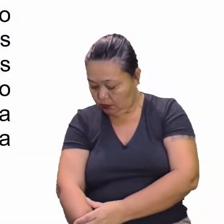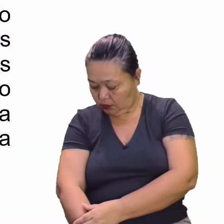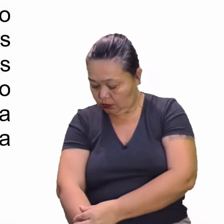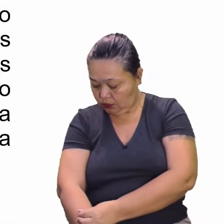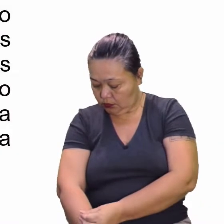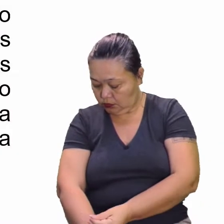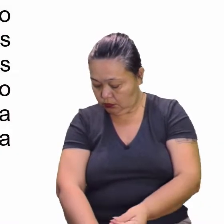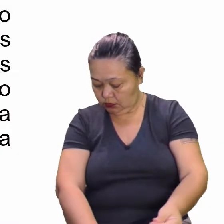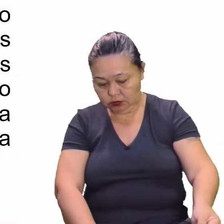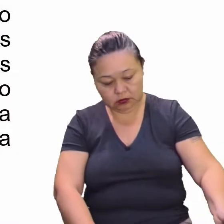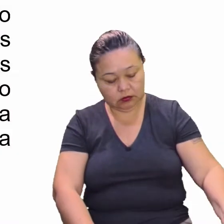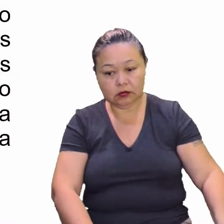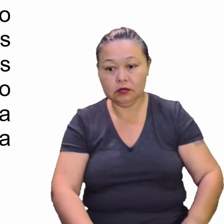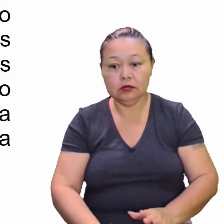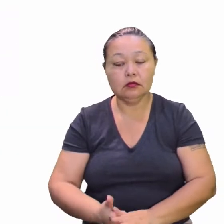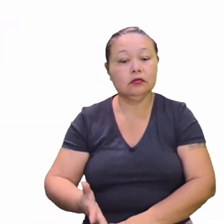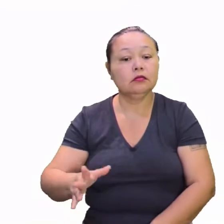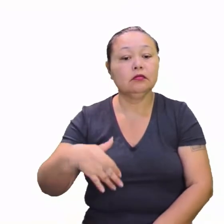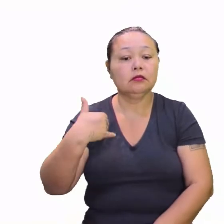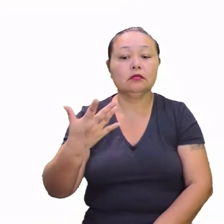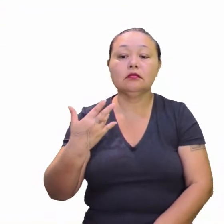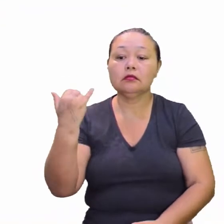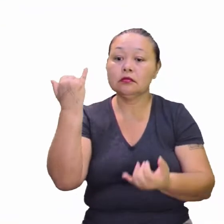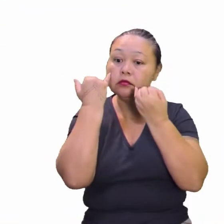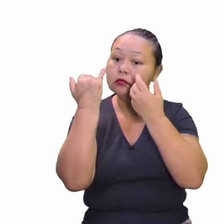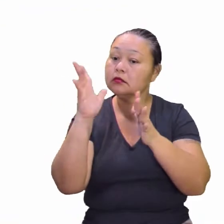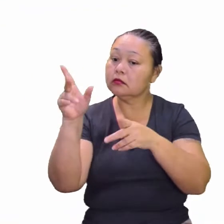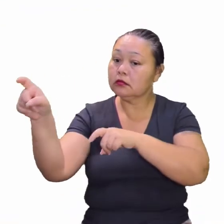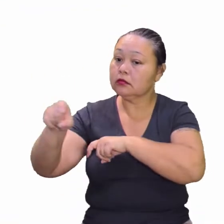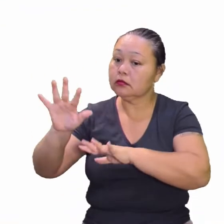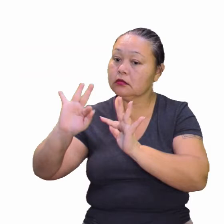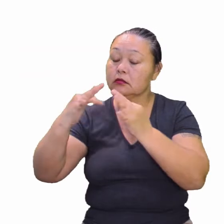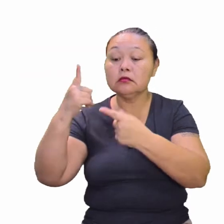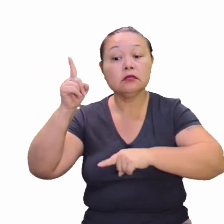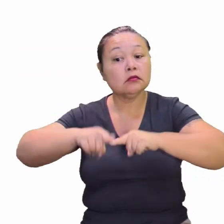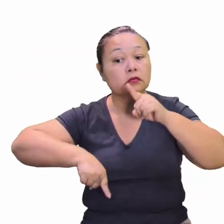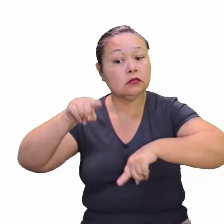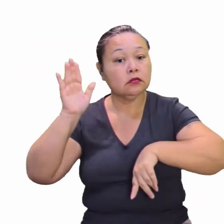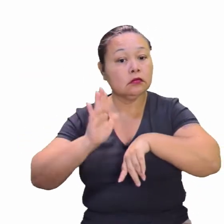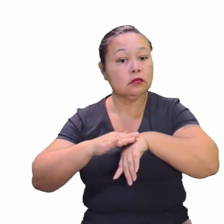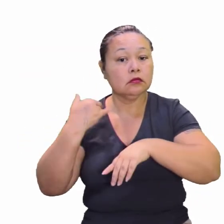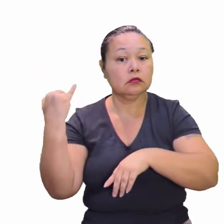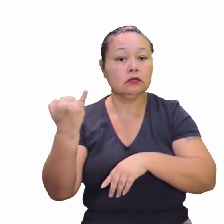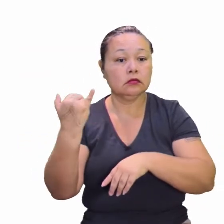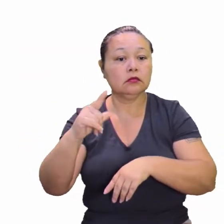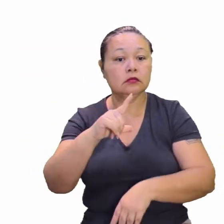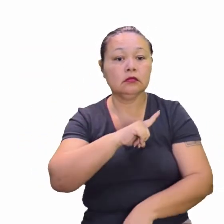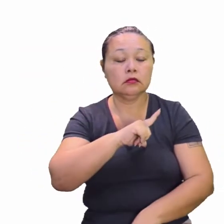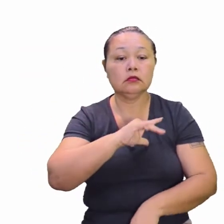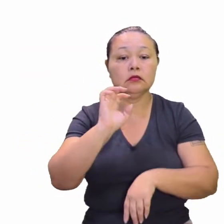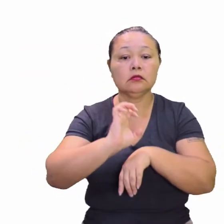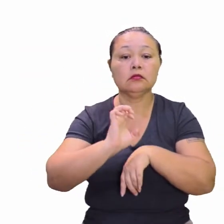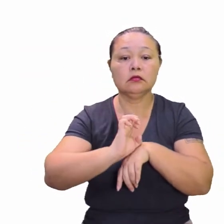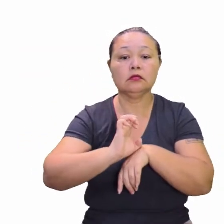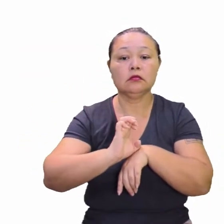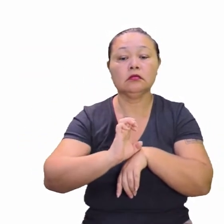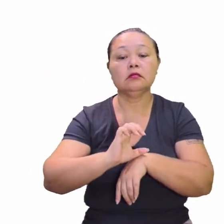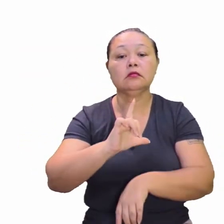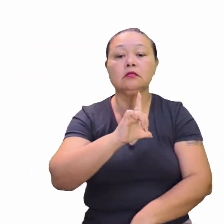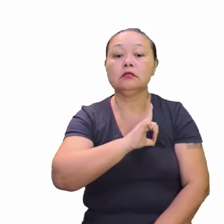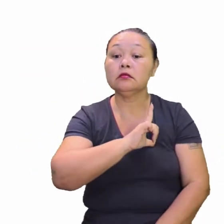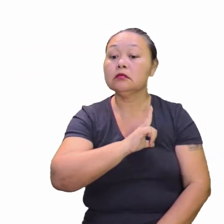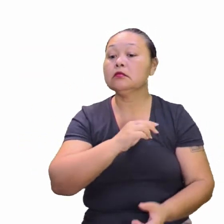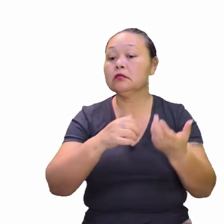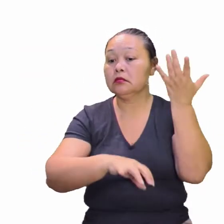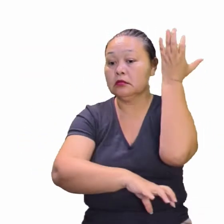Mais informações aí sobre a agricultura familiar, galera. Os produtos mais importantes cultivados no estado, a gente vai